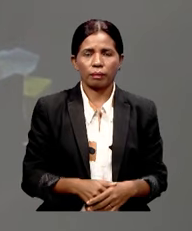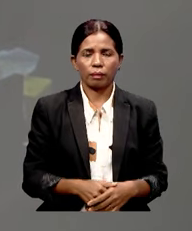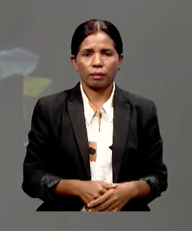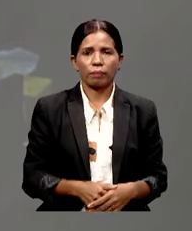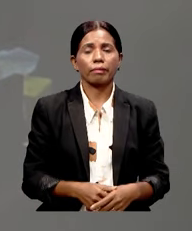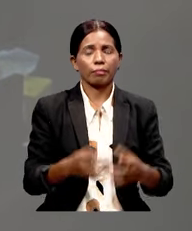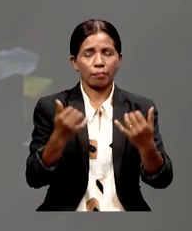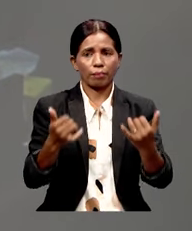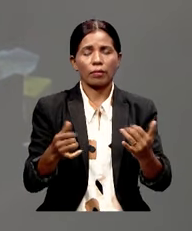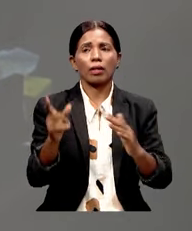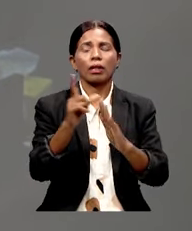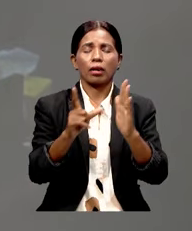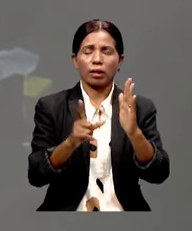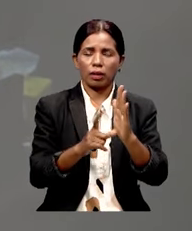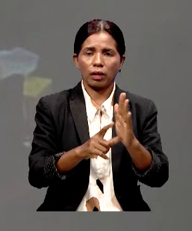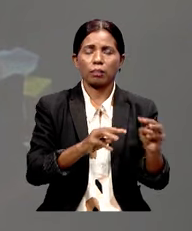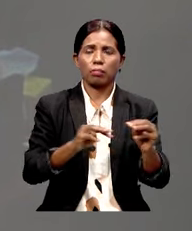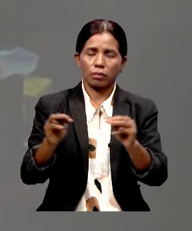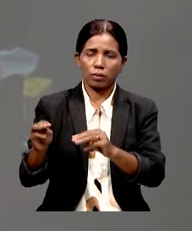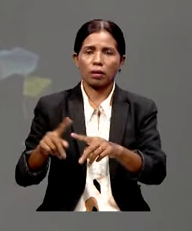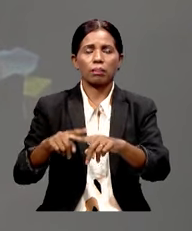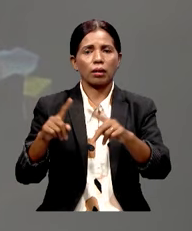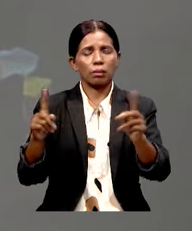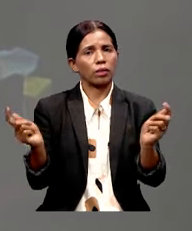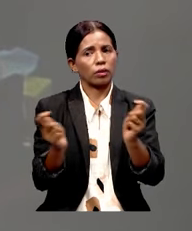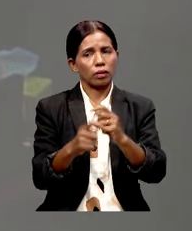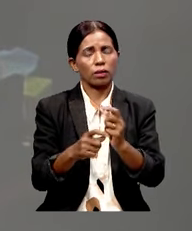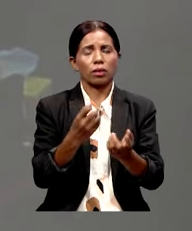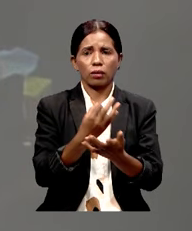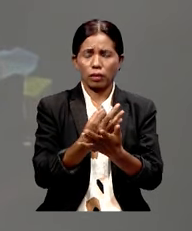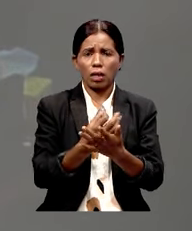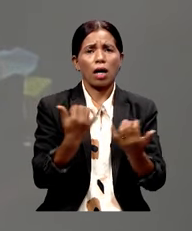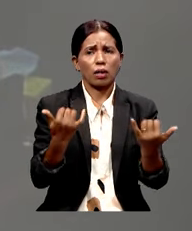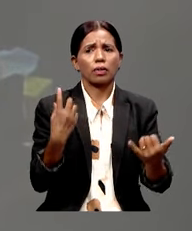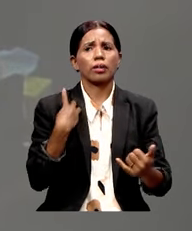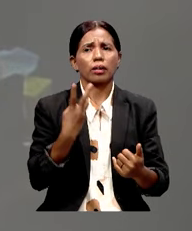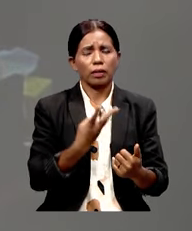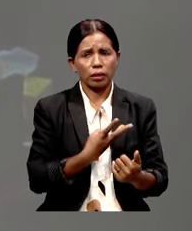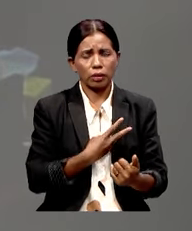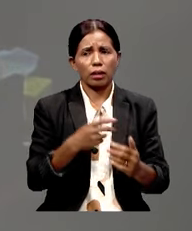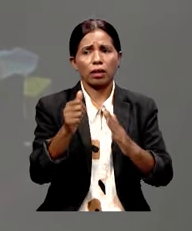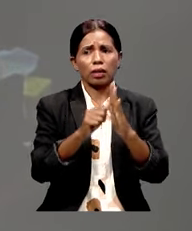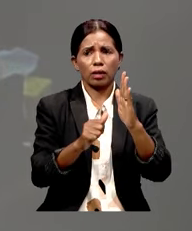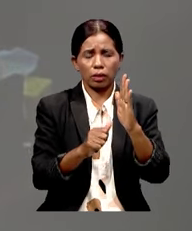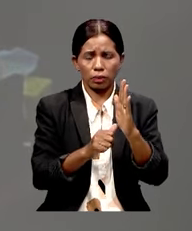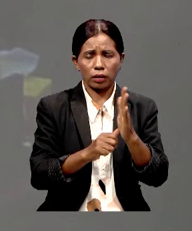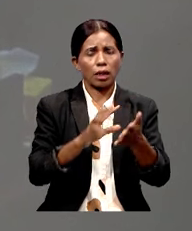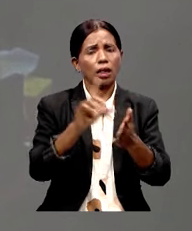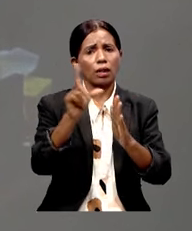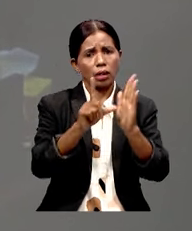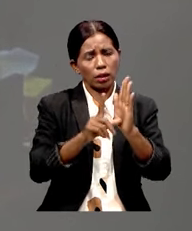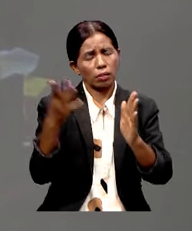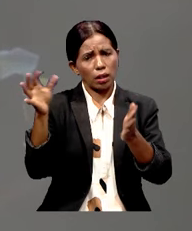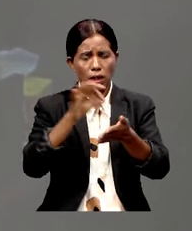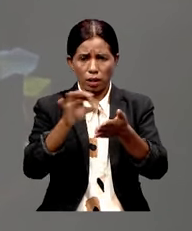Enquanto lei altera a ONU, mas ir a transição ainda nem. Lolosa nessa nem. Mas agora, ir artigo lei nem,